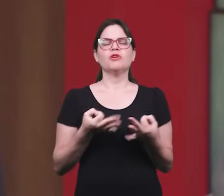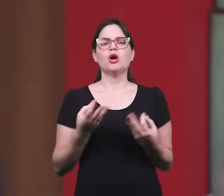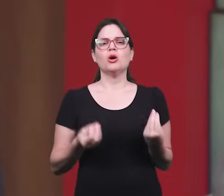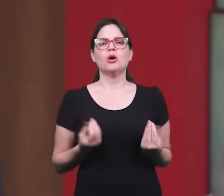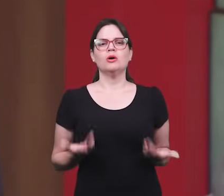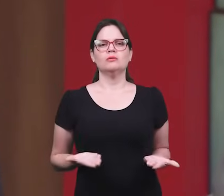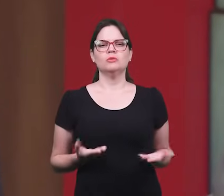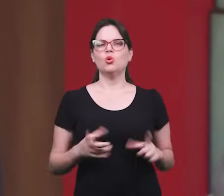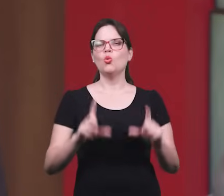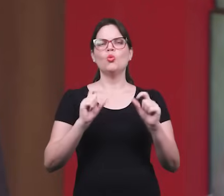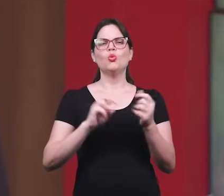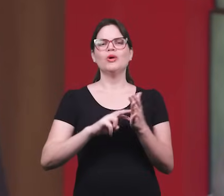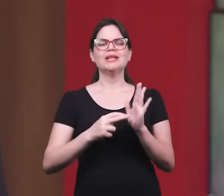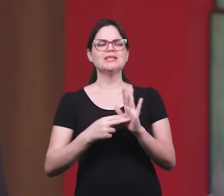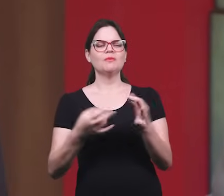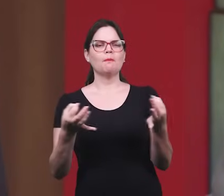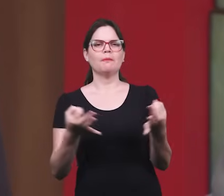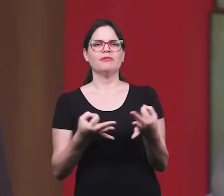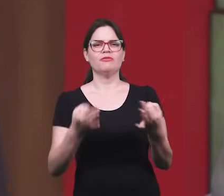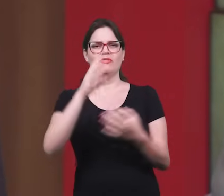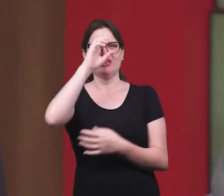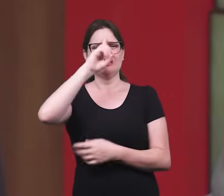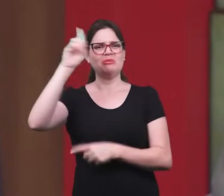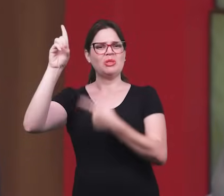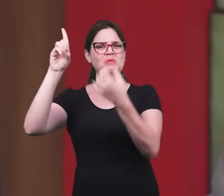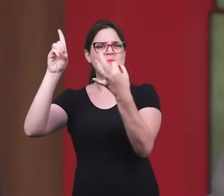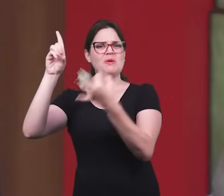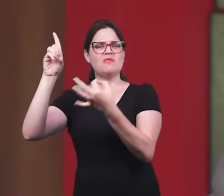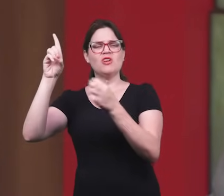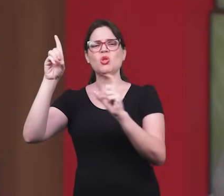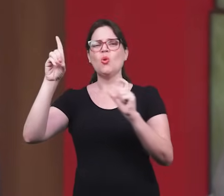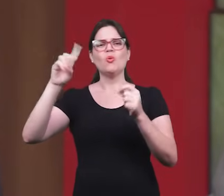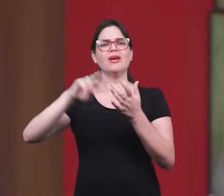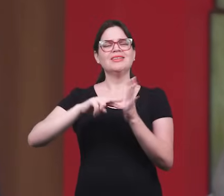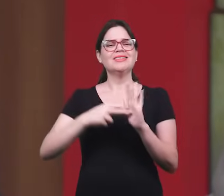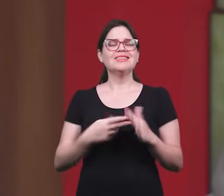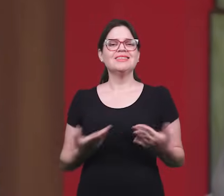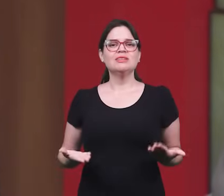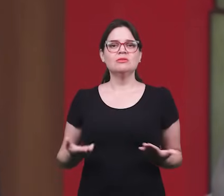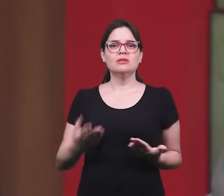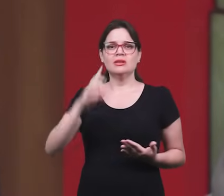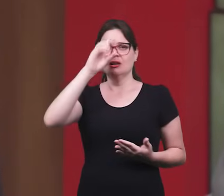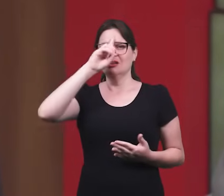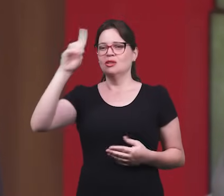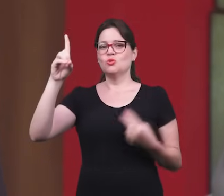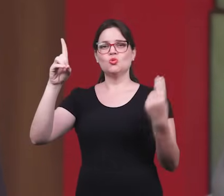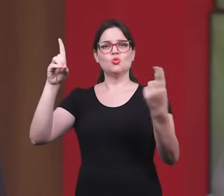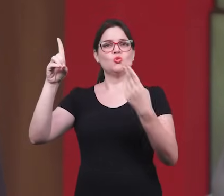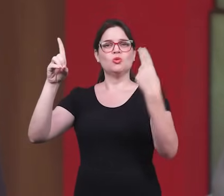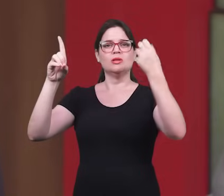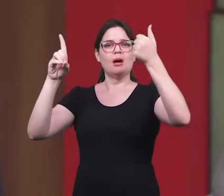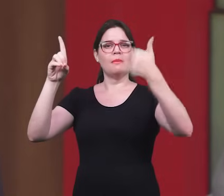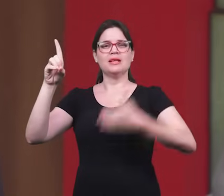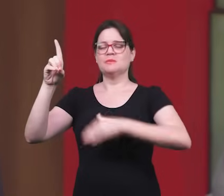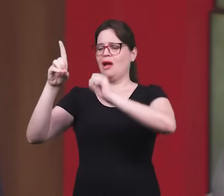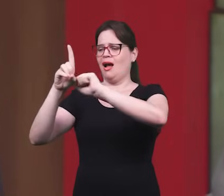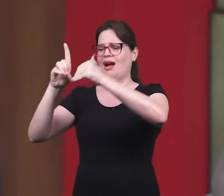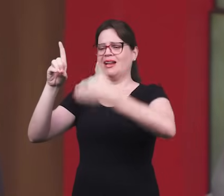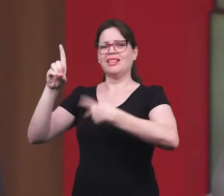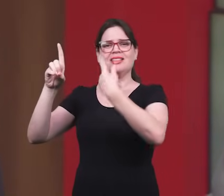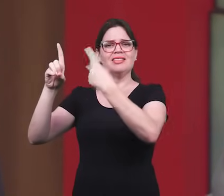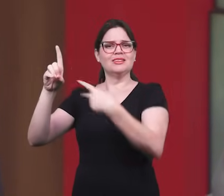que que que é perfeito para o senhor que é um Deus e que não existe nem adjetivo né para expressar o que o senhor é